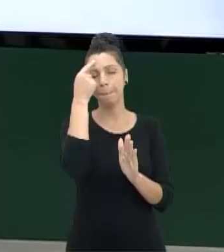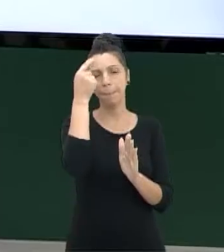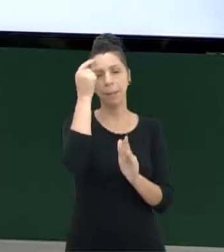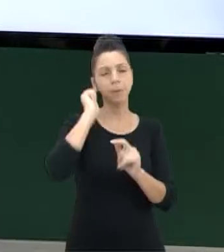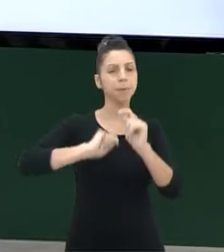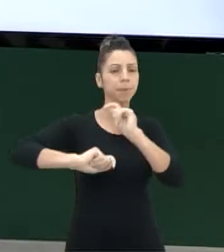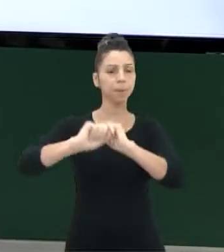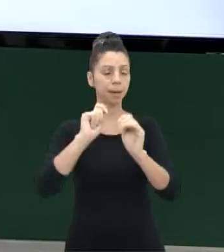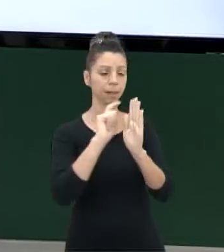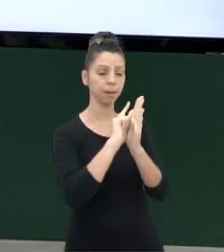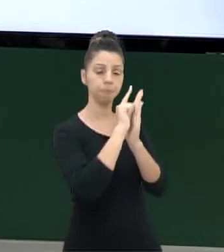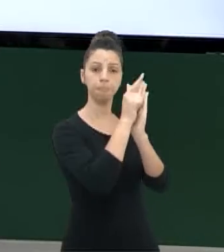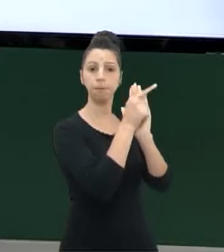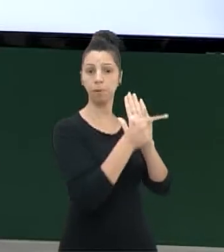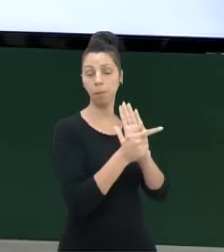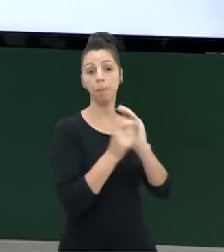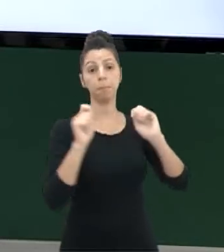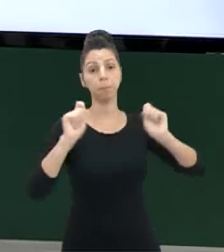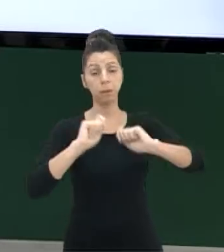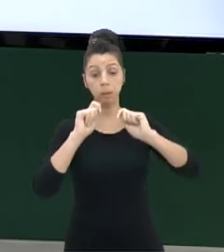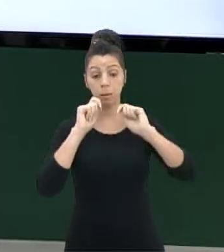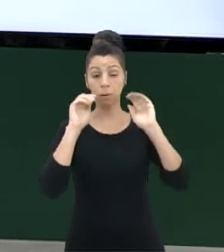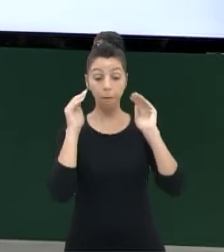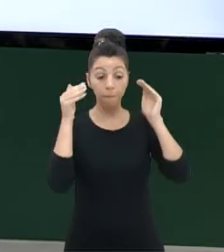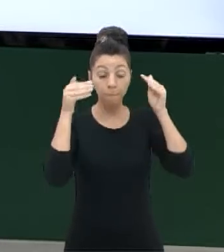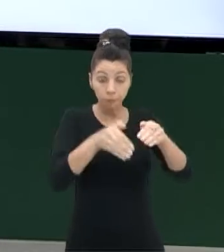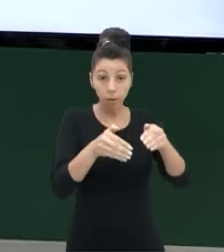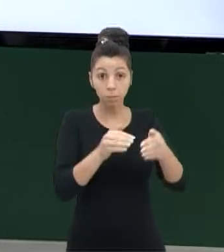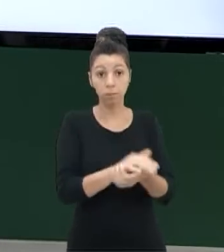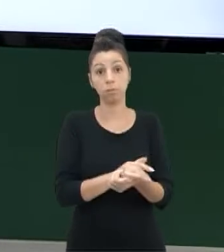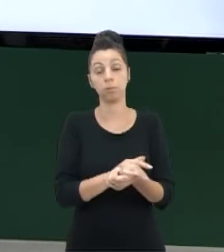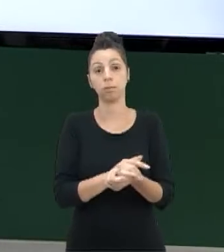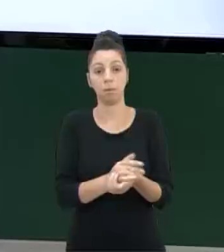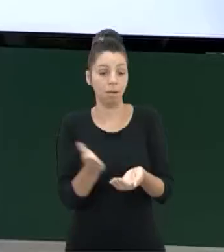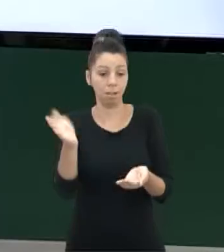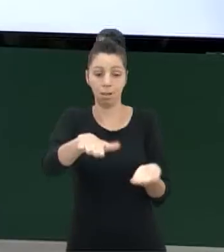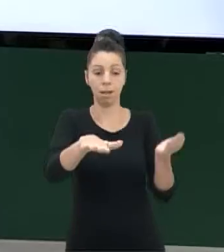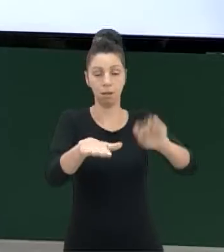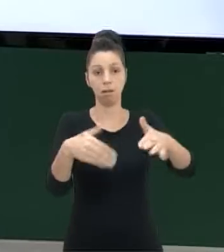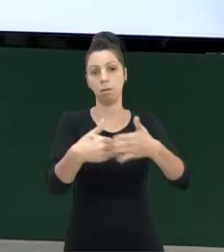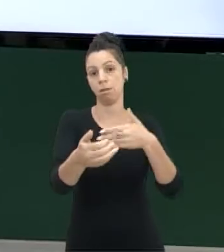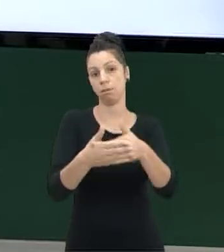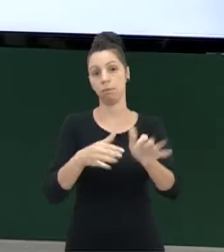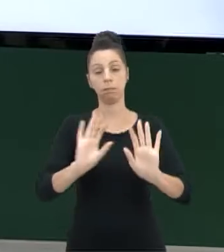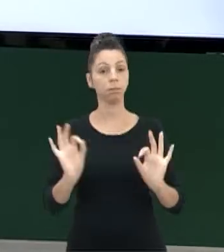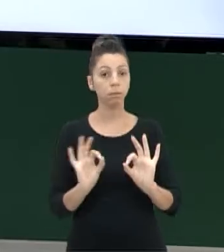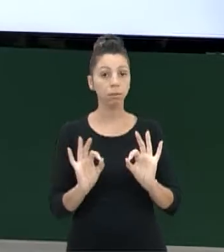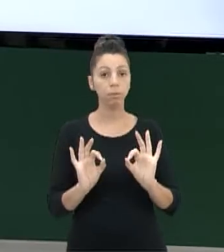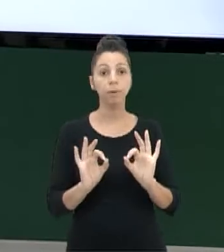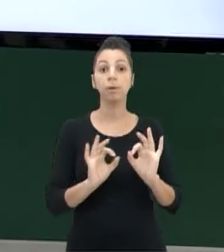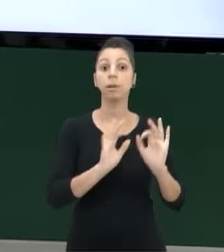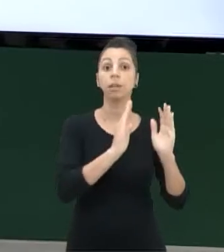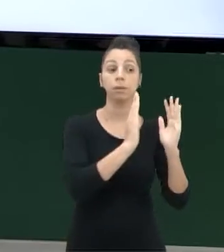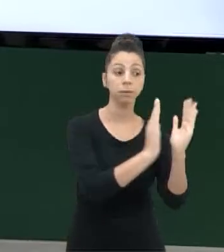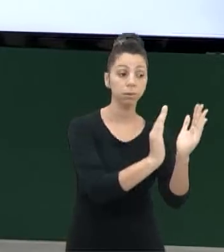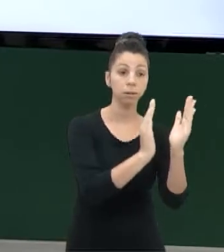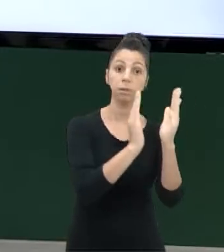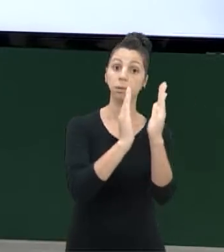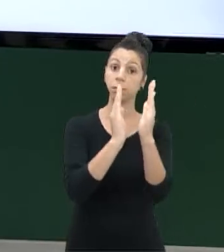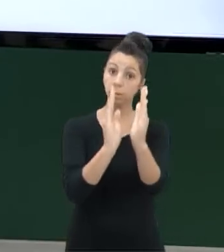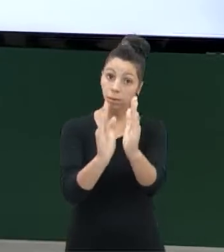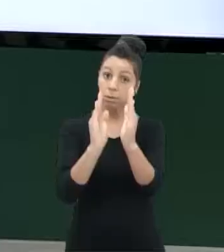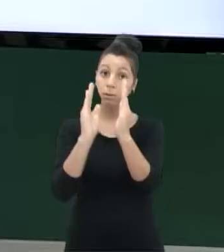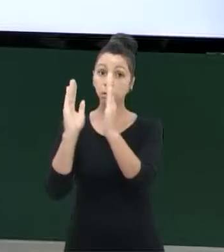não pode pensar esse gênero de qualquer maneira. Quer dizer, a dobra não é feita de qualquer maneira, né? Ela tem uma sequência que